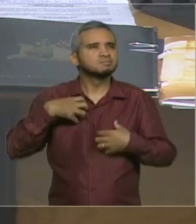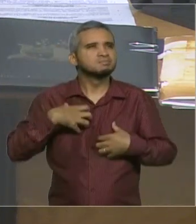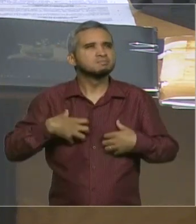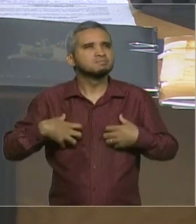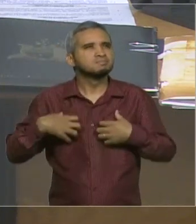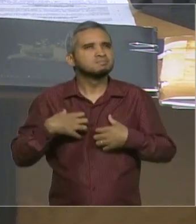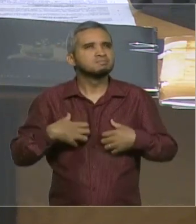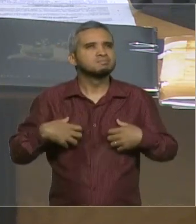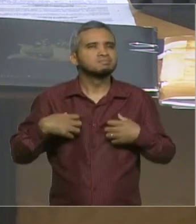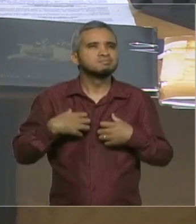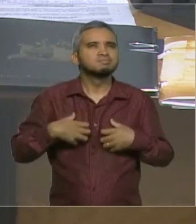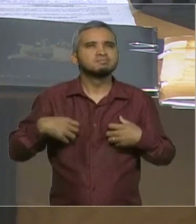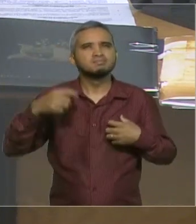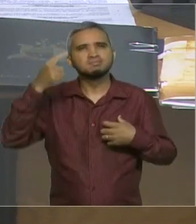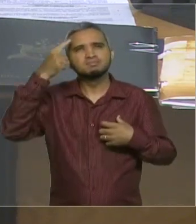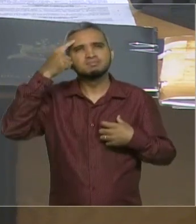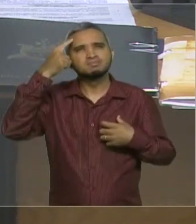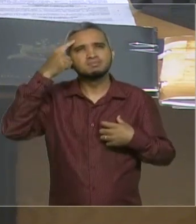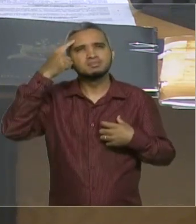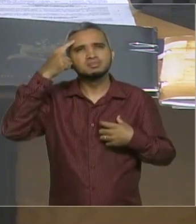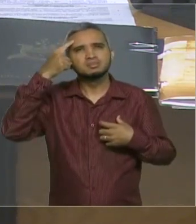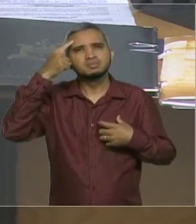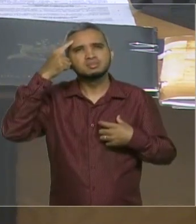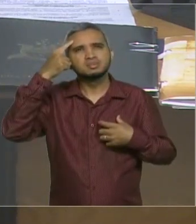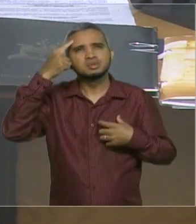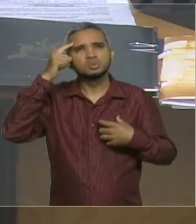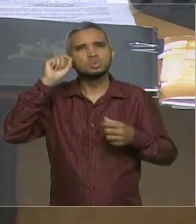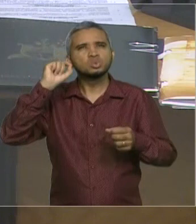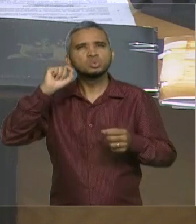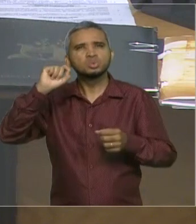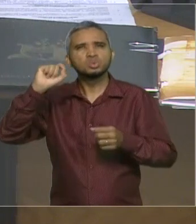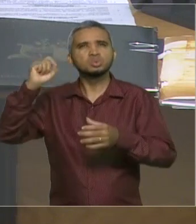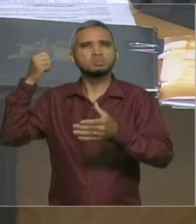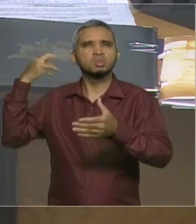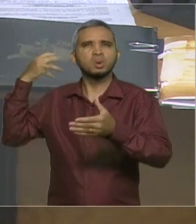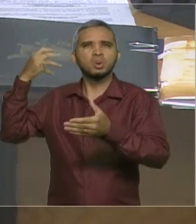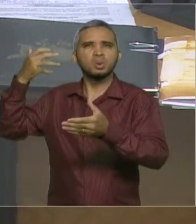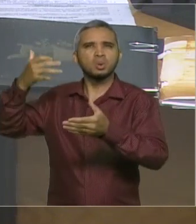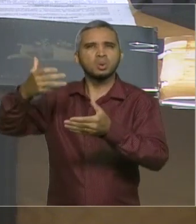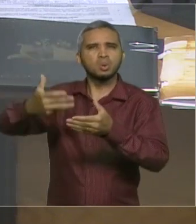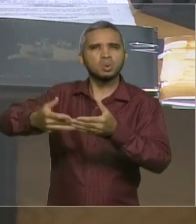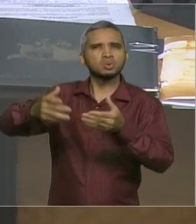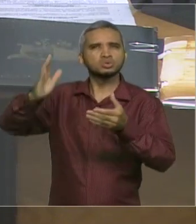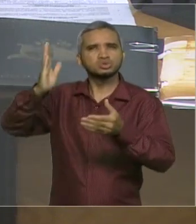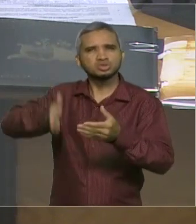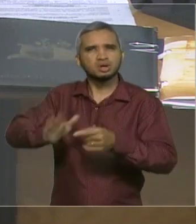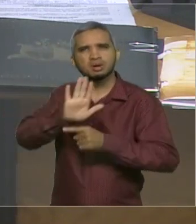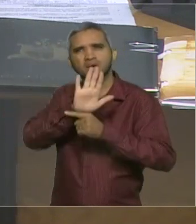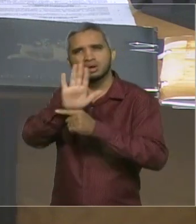foi feito e o que ainda pode ser feito por todas essas pessoas?